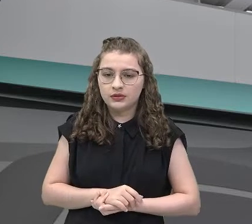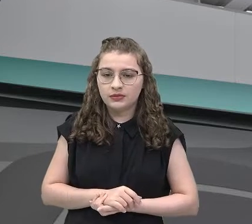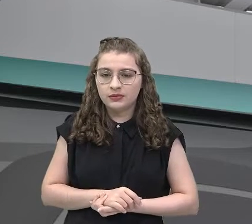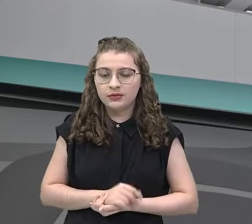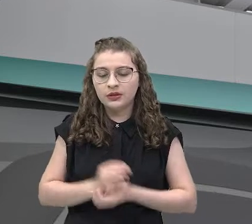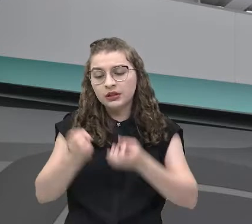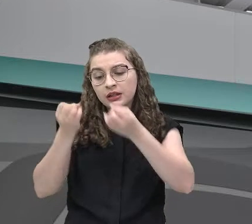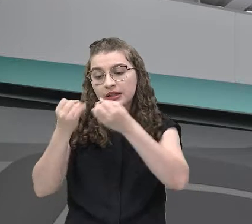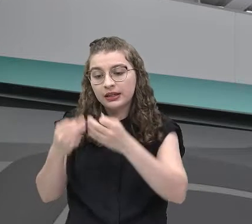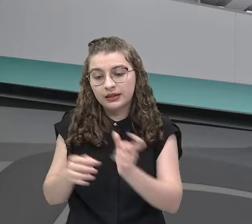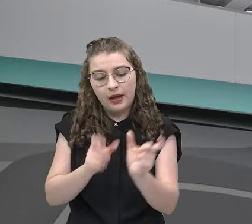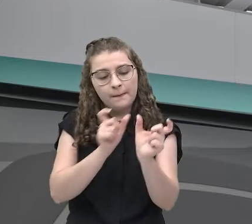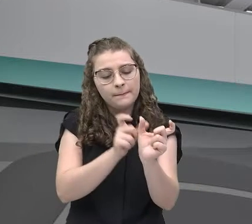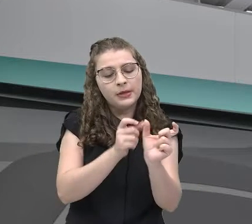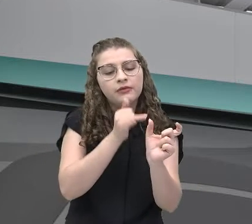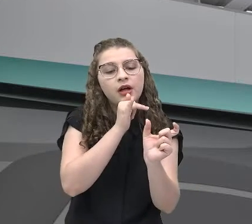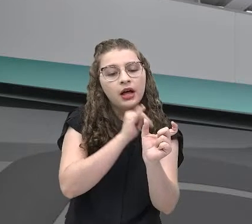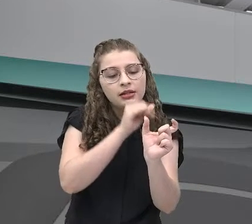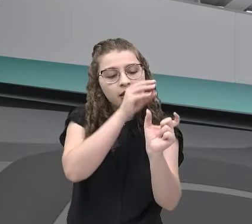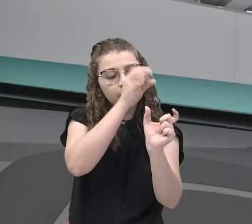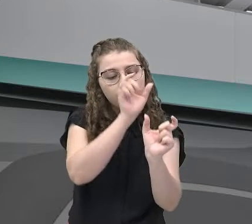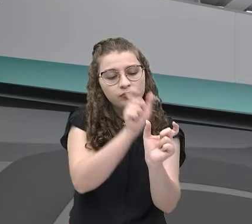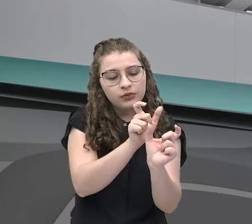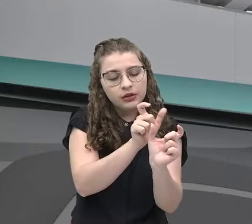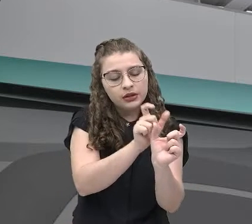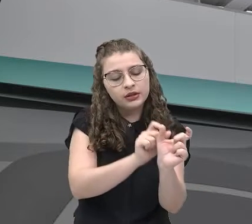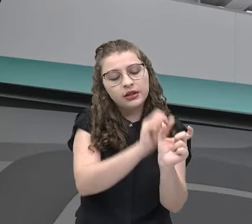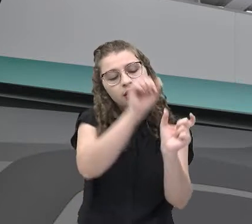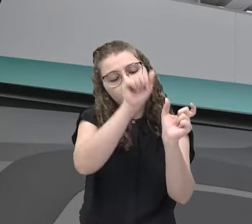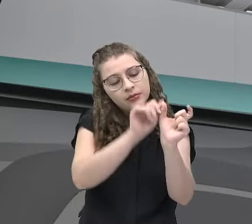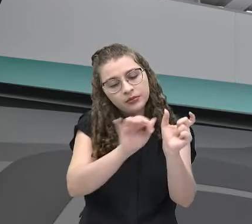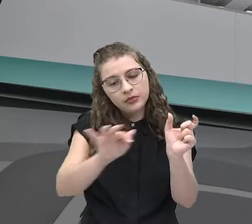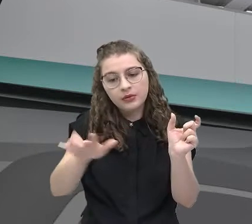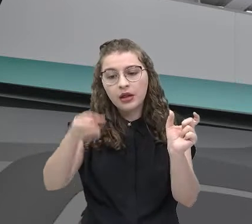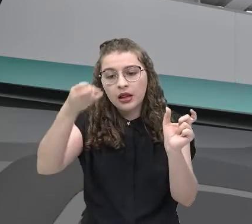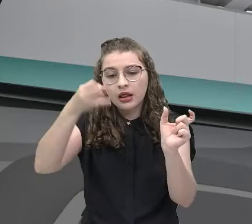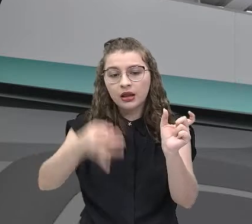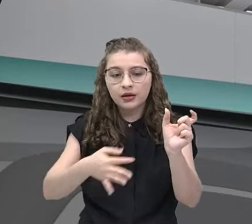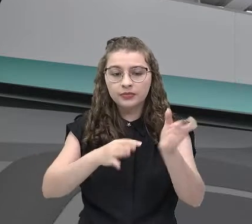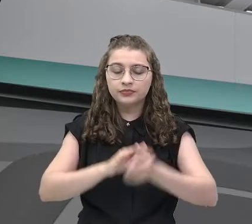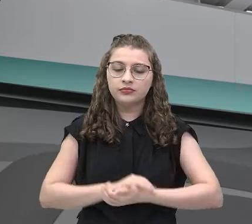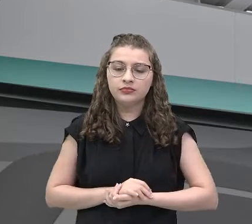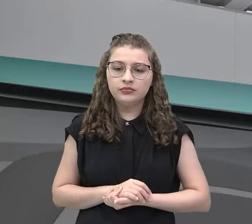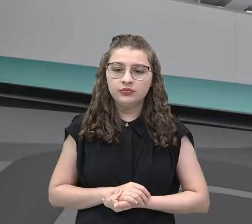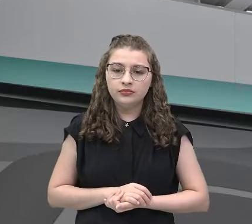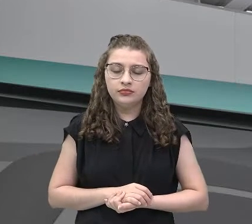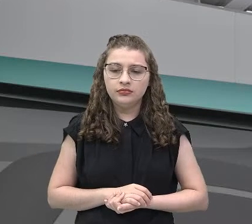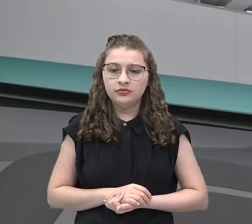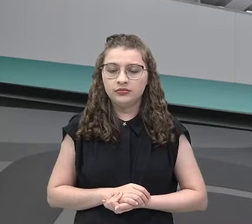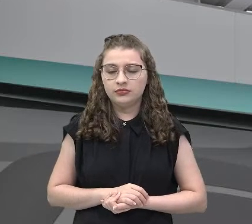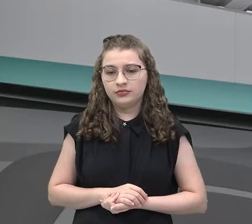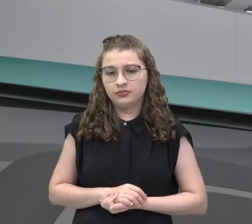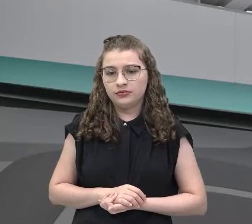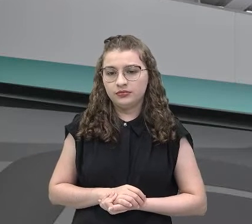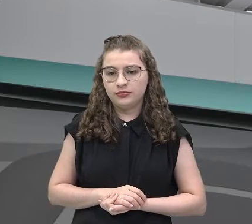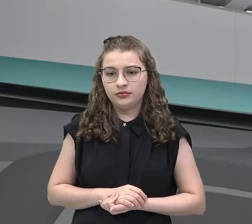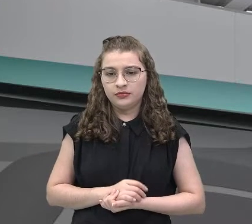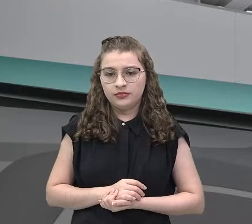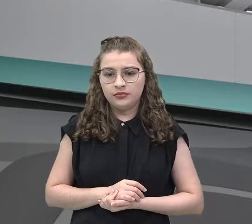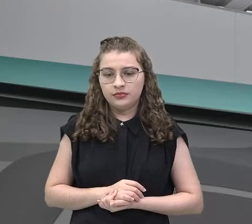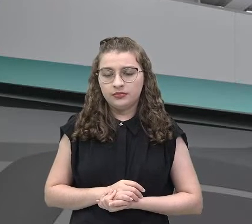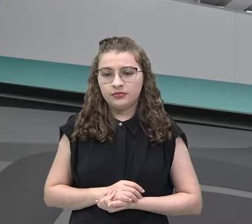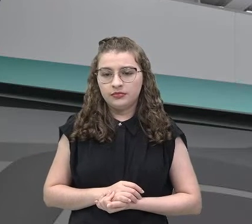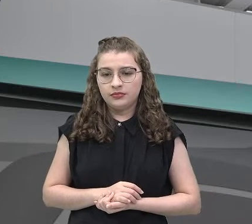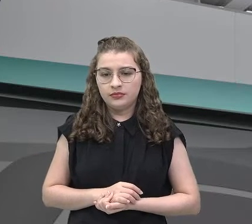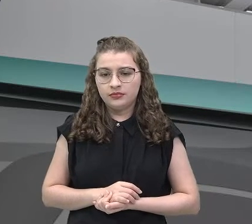ele quer explicar. Assim como a palavra ed, que é e.g, e.g, que também significa a mesma coisa de